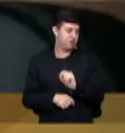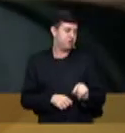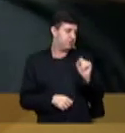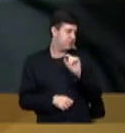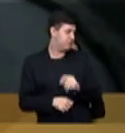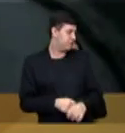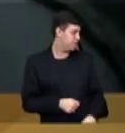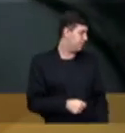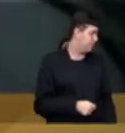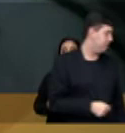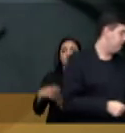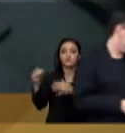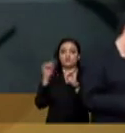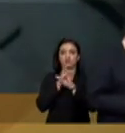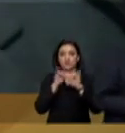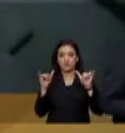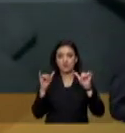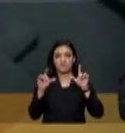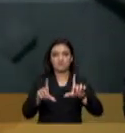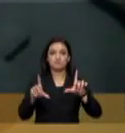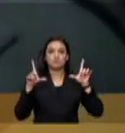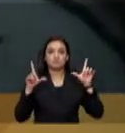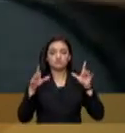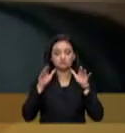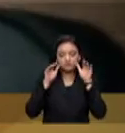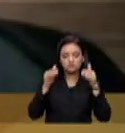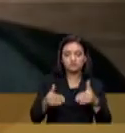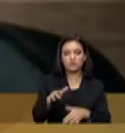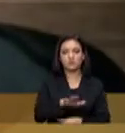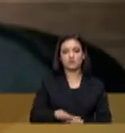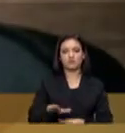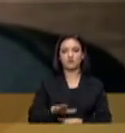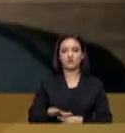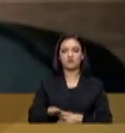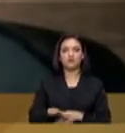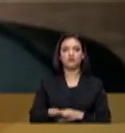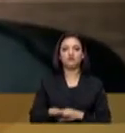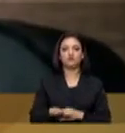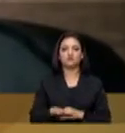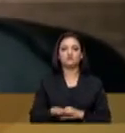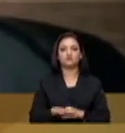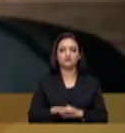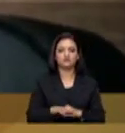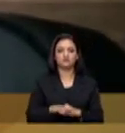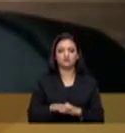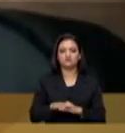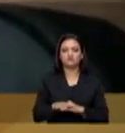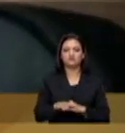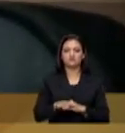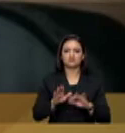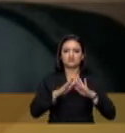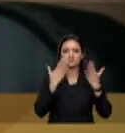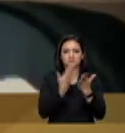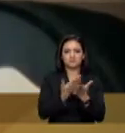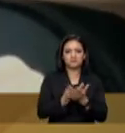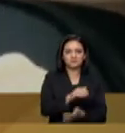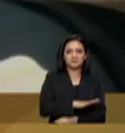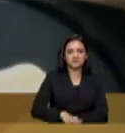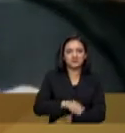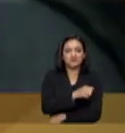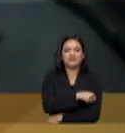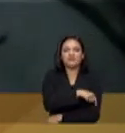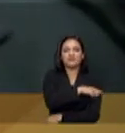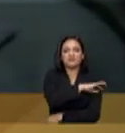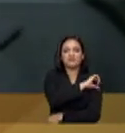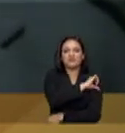à criança enquanto estiverem nos estabelecimentos de educação básica. No